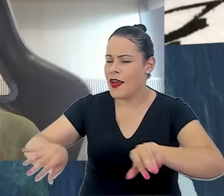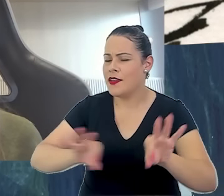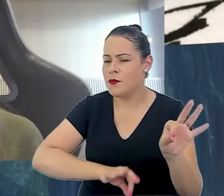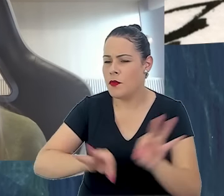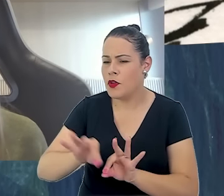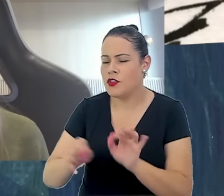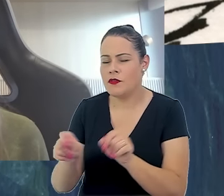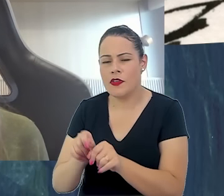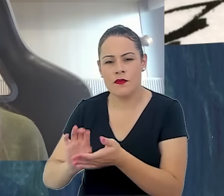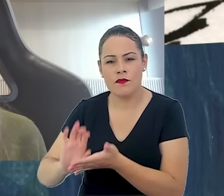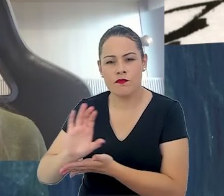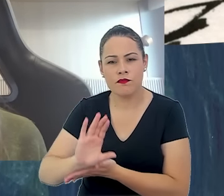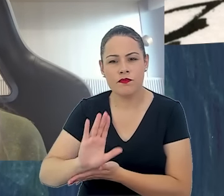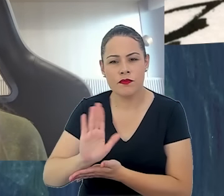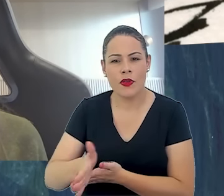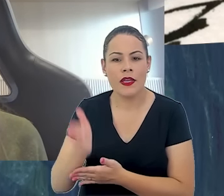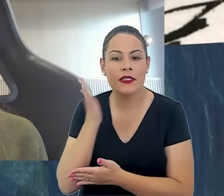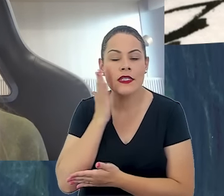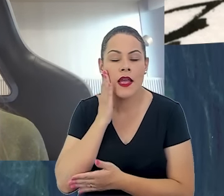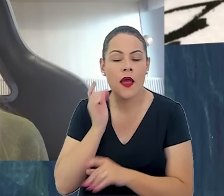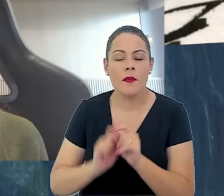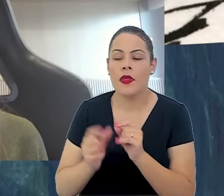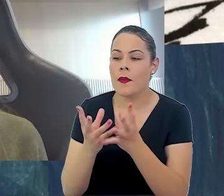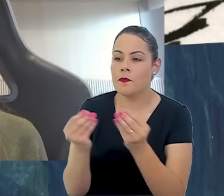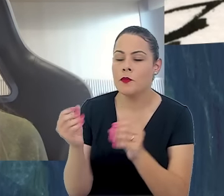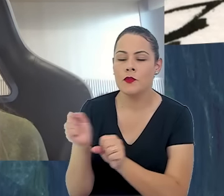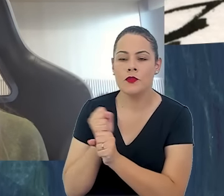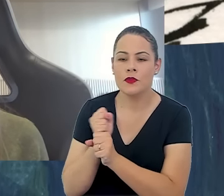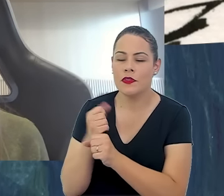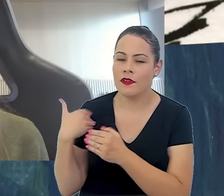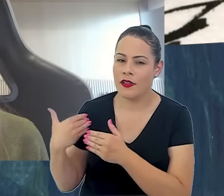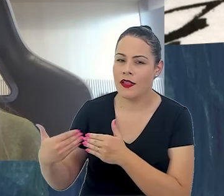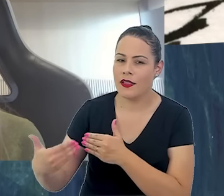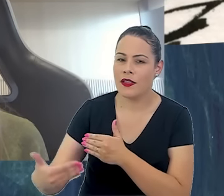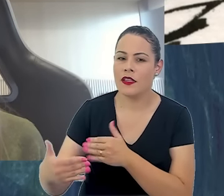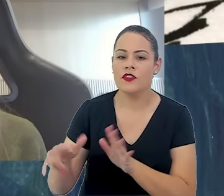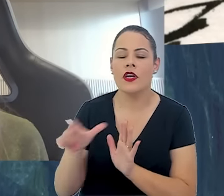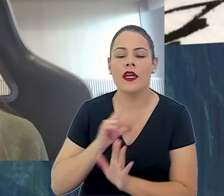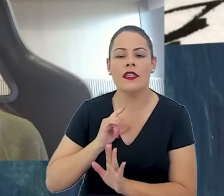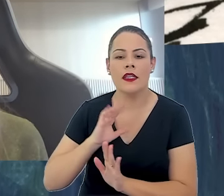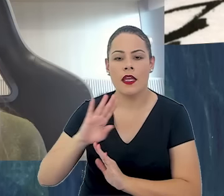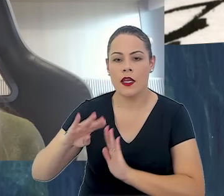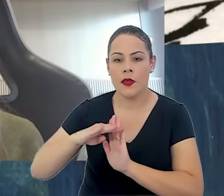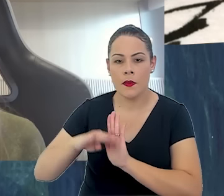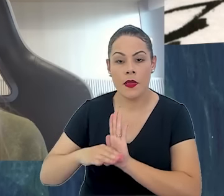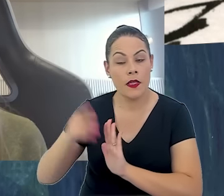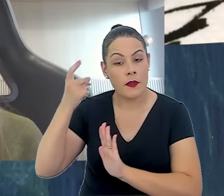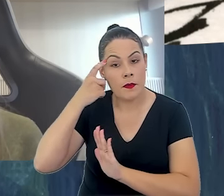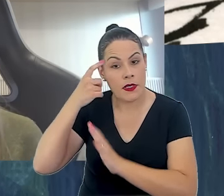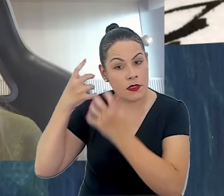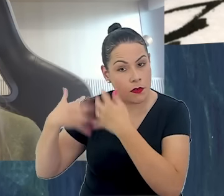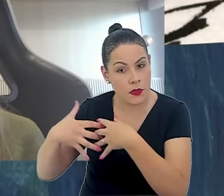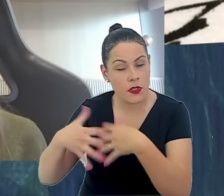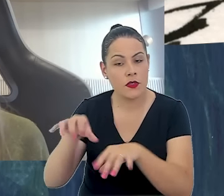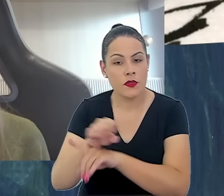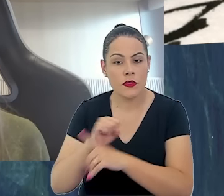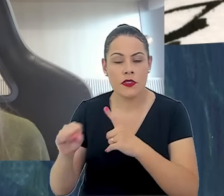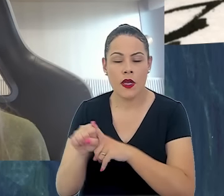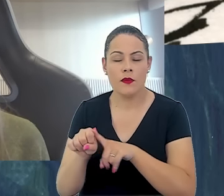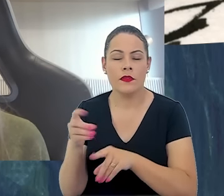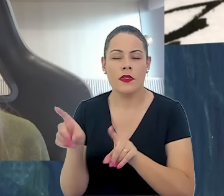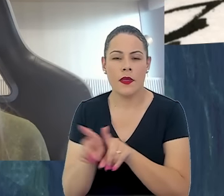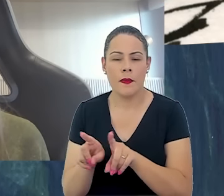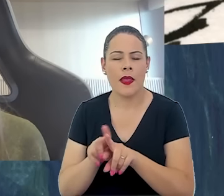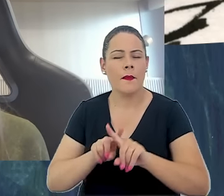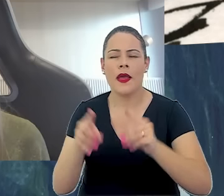pelo BID, todos já há bastante tempo têm esse componente social, né?